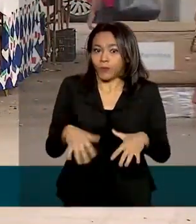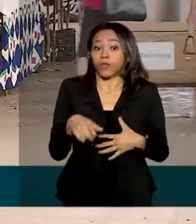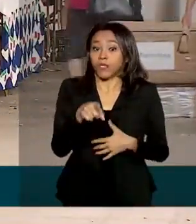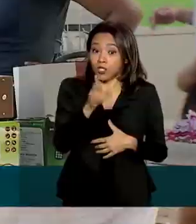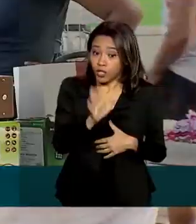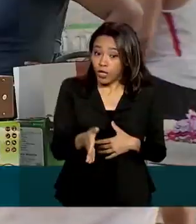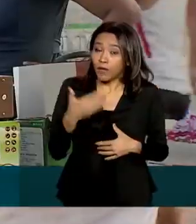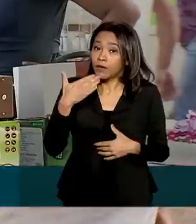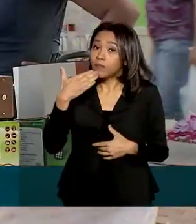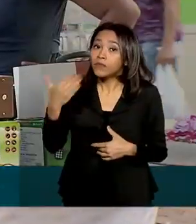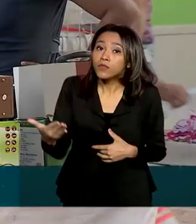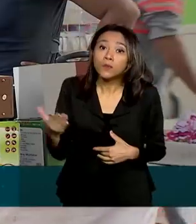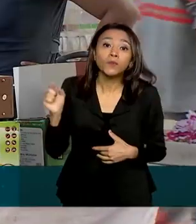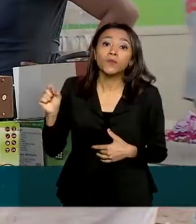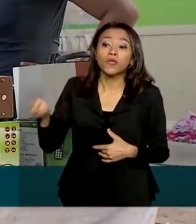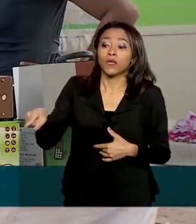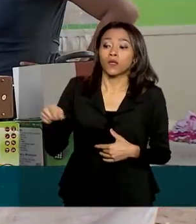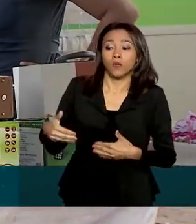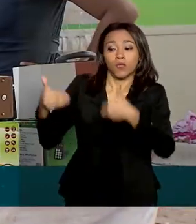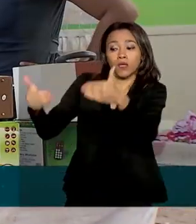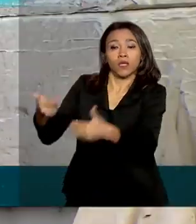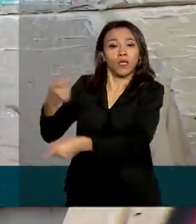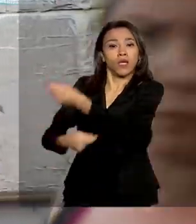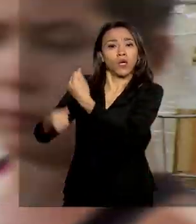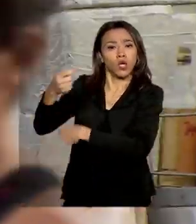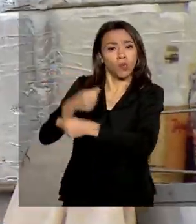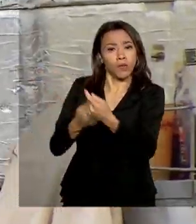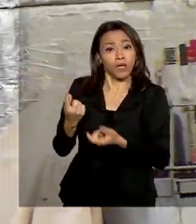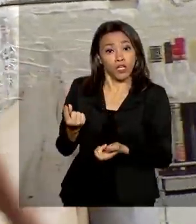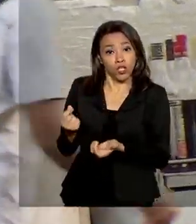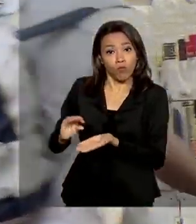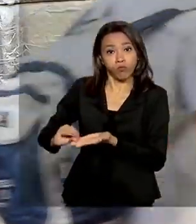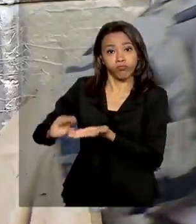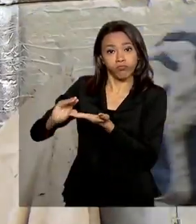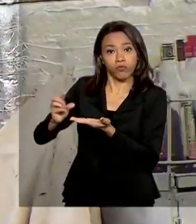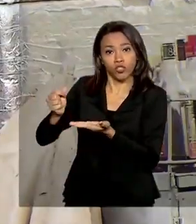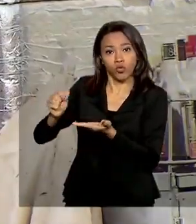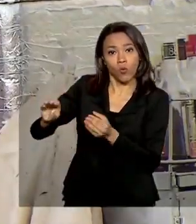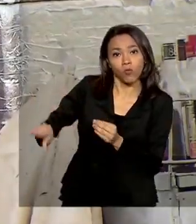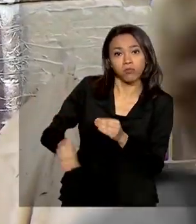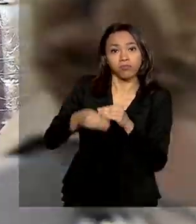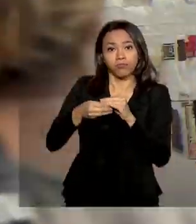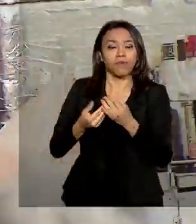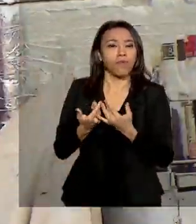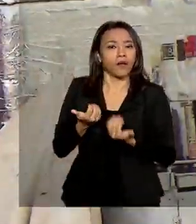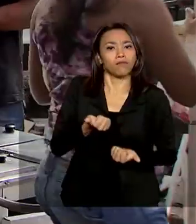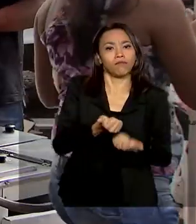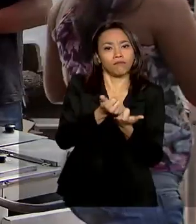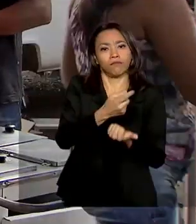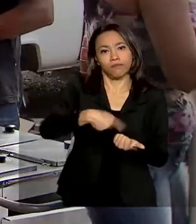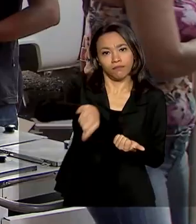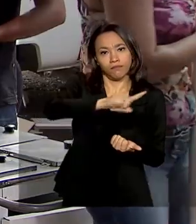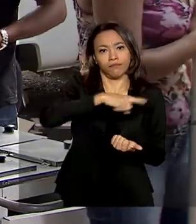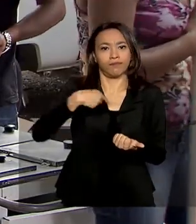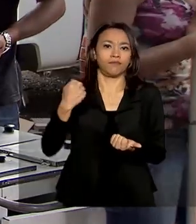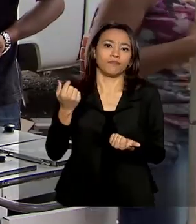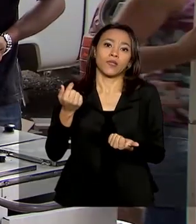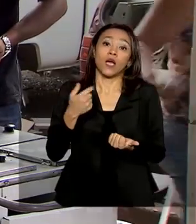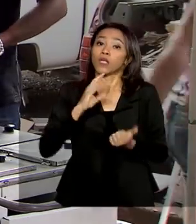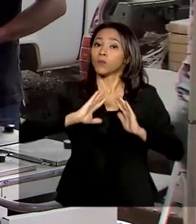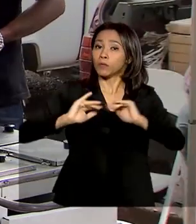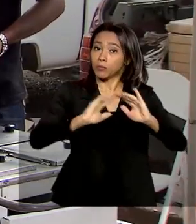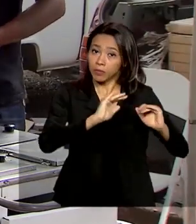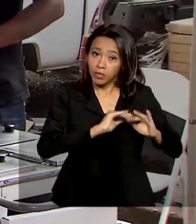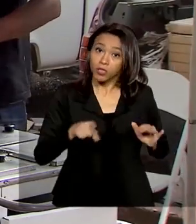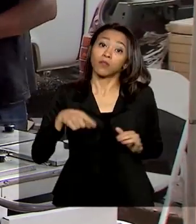que já solicitou ao Ministério da Economia um crédito suplementar para atender a todos os pedidos. Até o momento, recurso disponível para